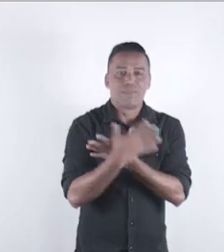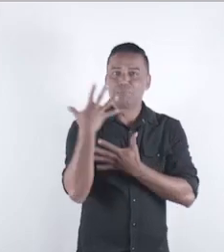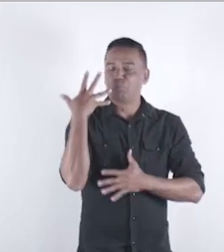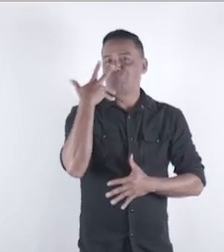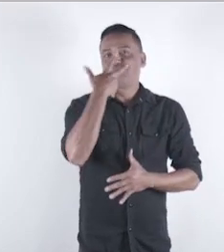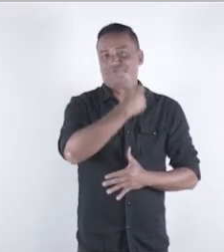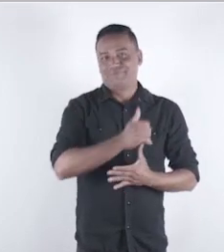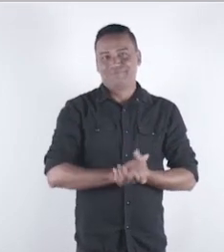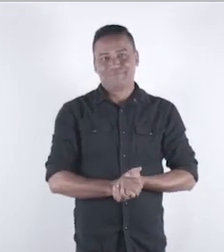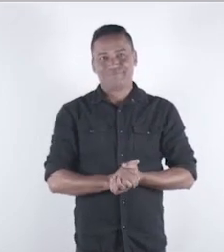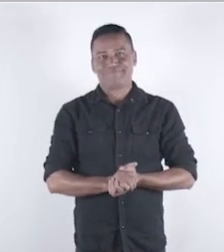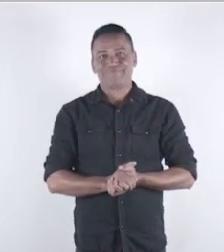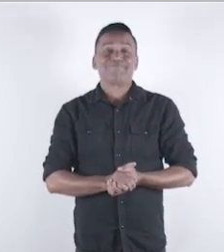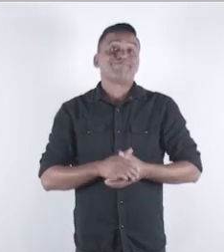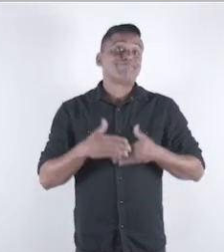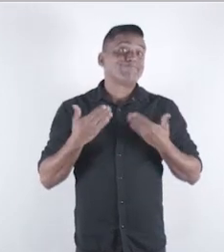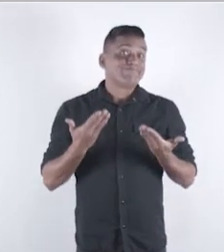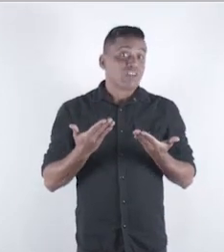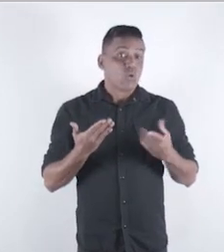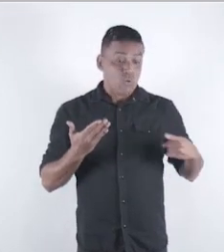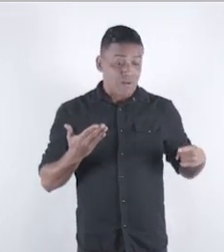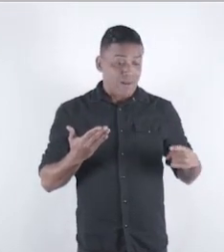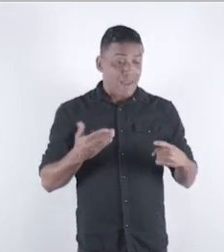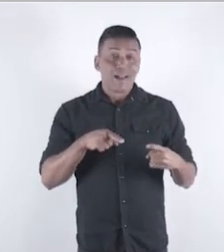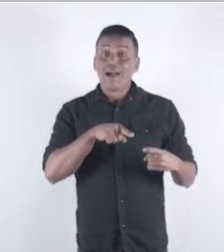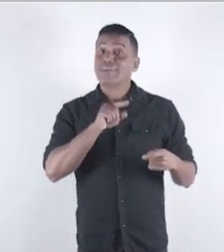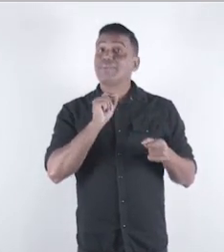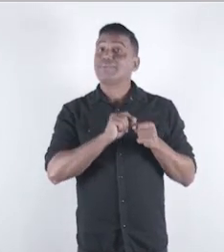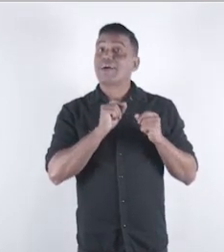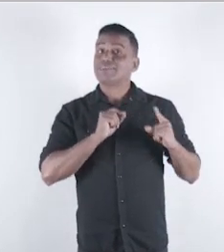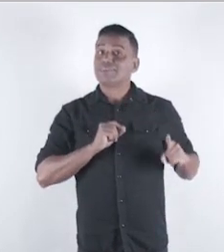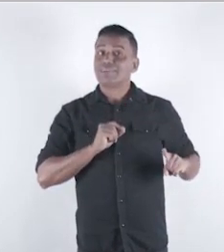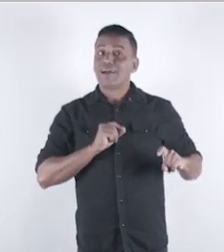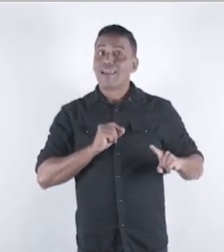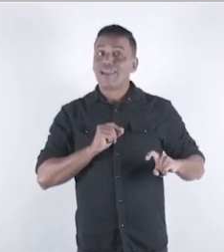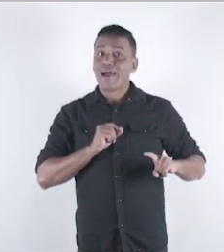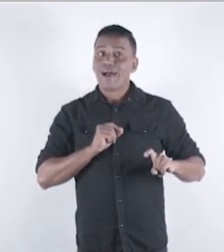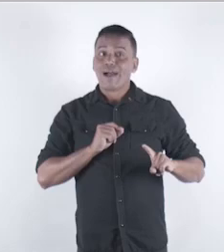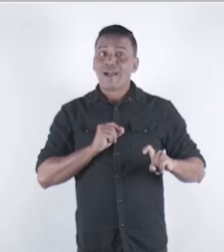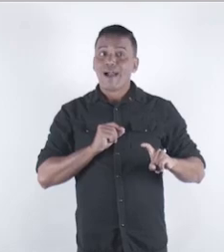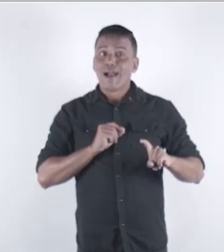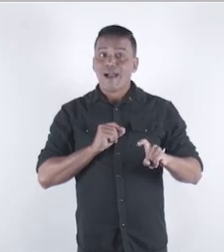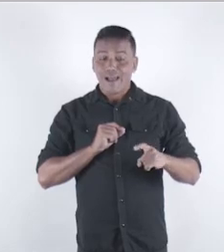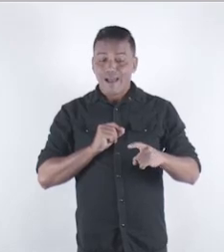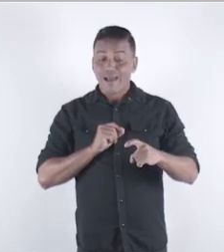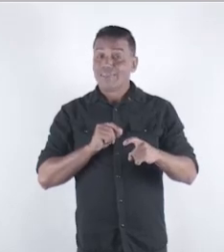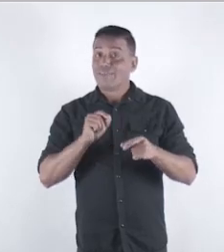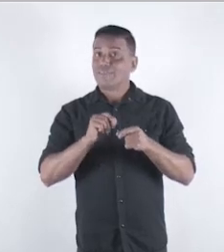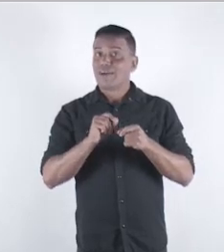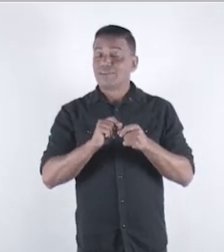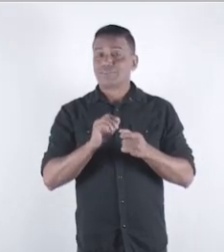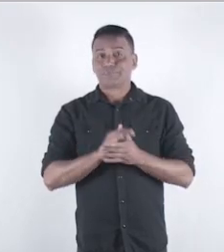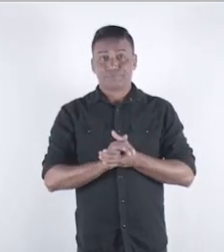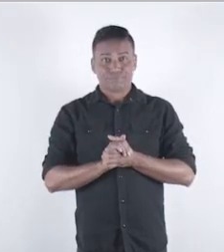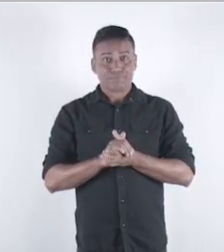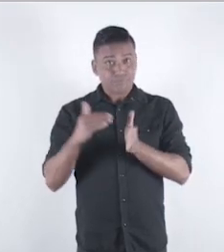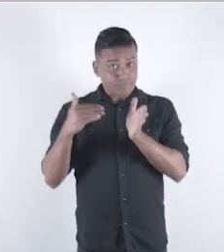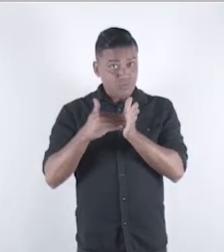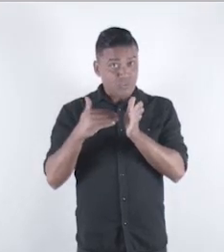né? Agora, o que a lagarta faz com isso, né? No final, em vez da